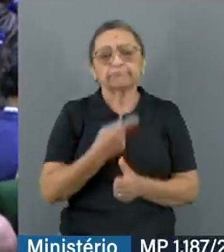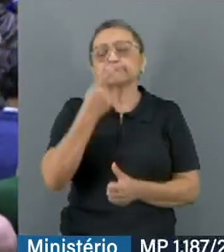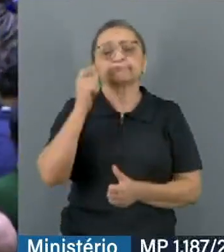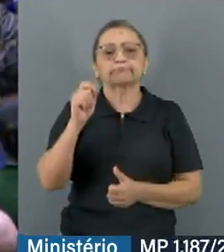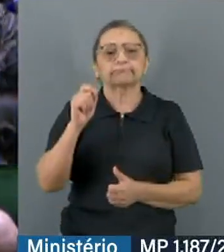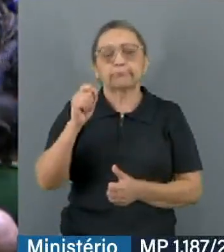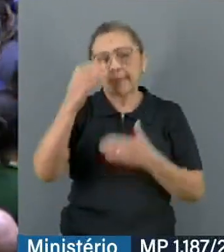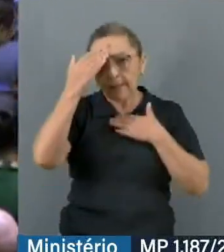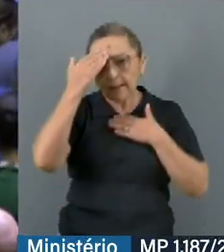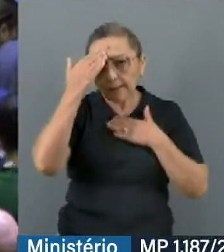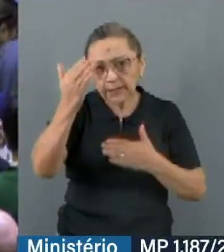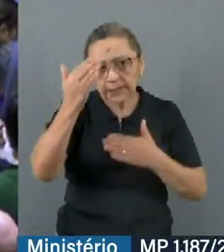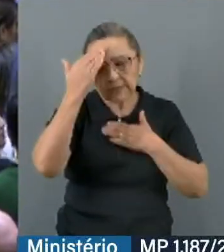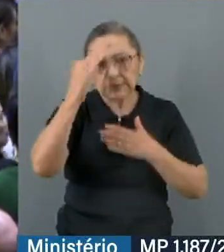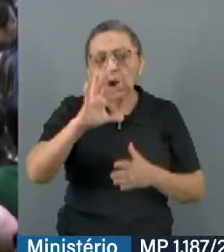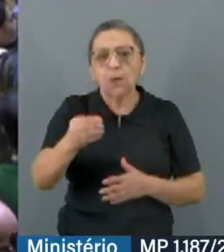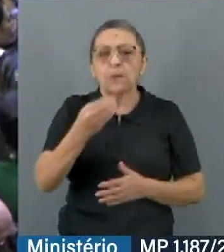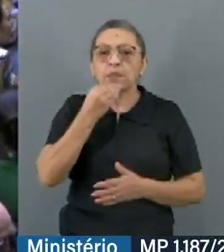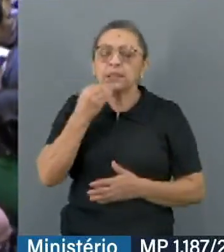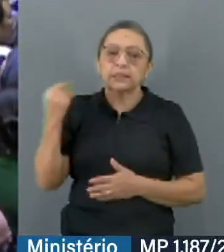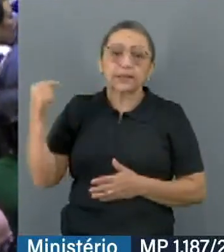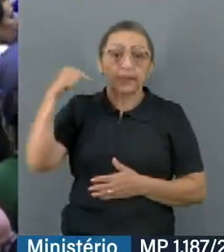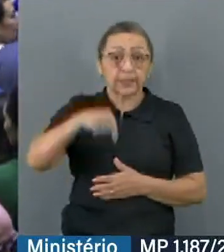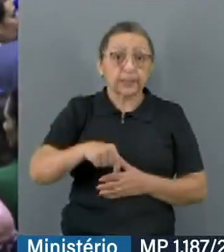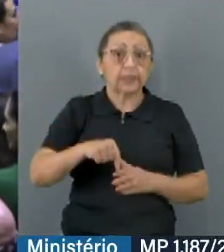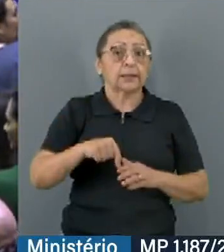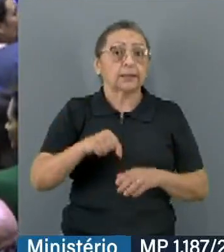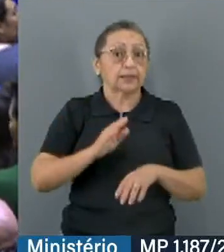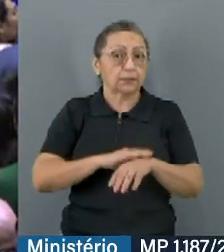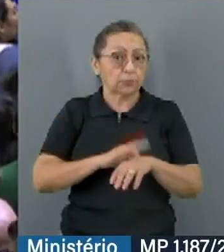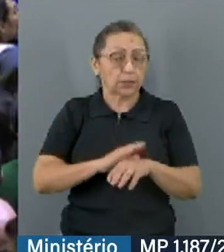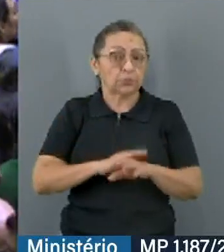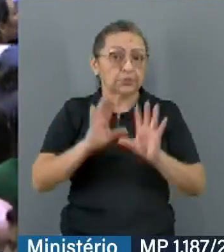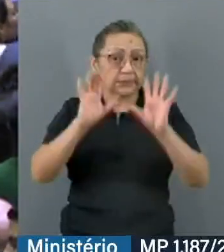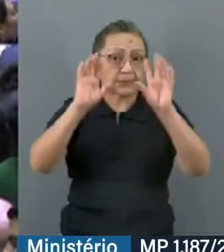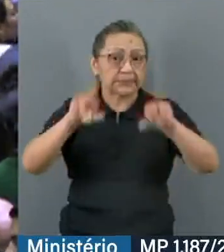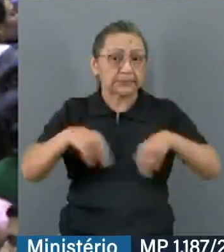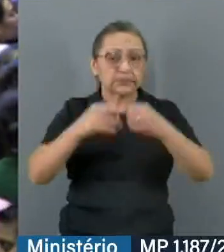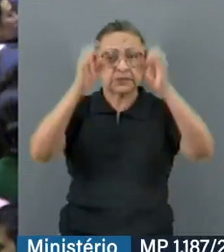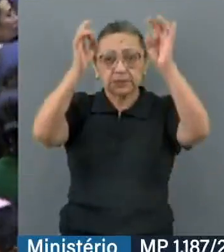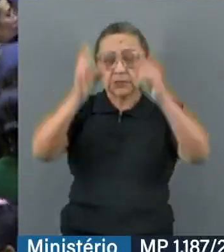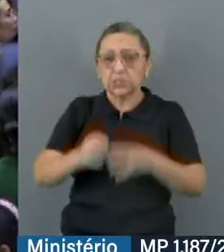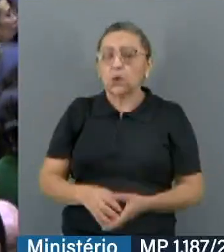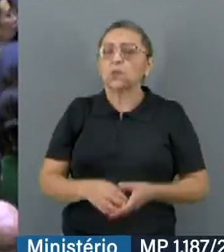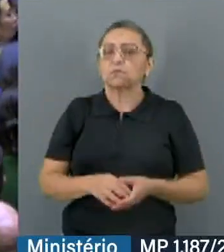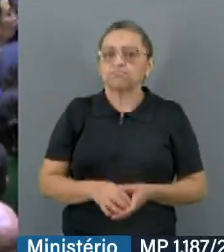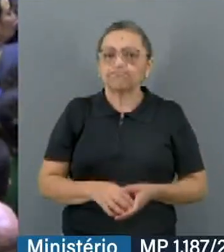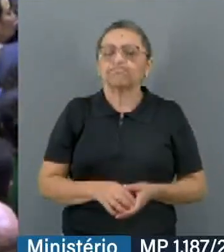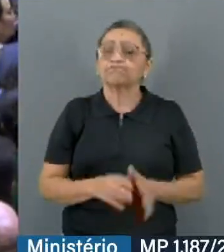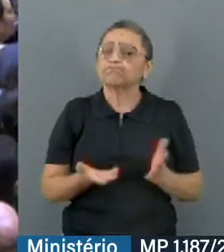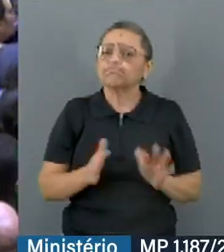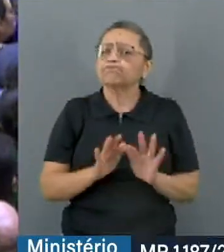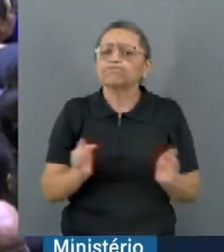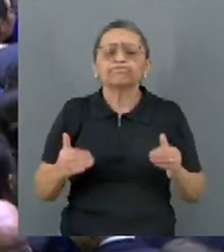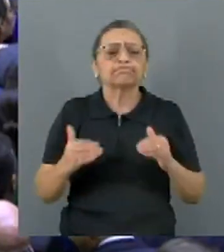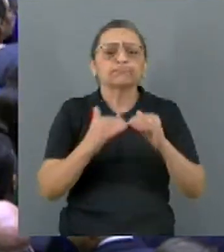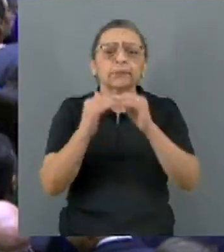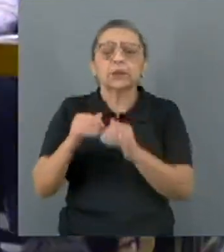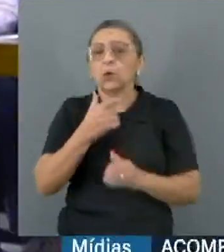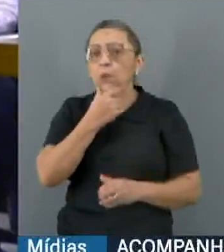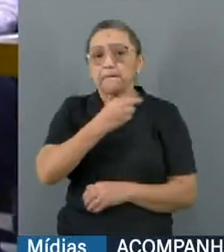agradecer a oportunidade de falar nessa solenidade. É muito incomum que o ministro de Estado